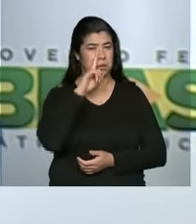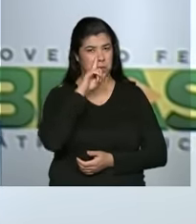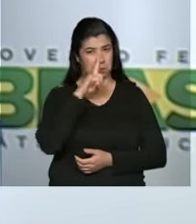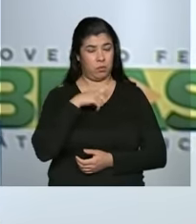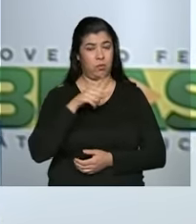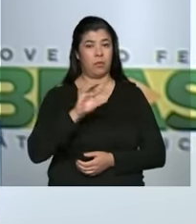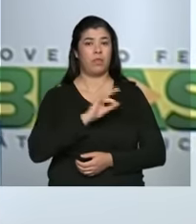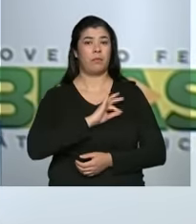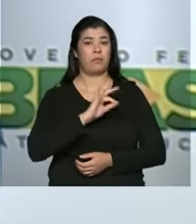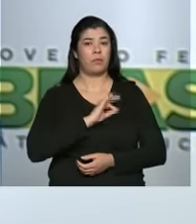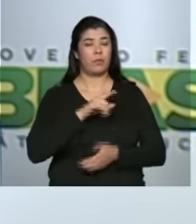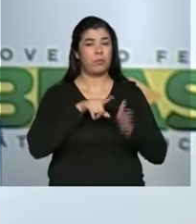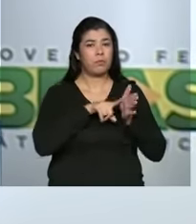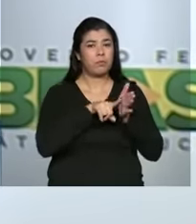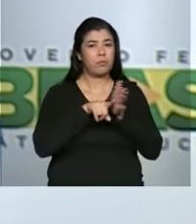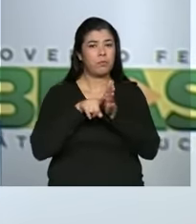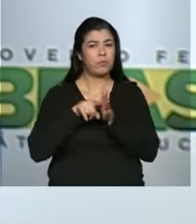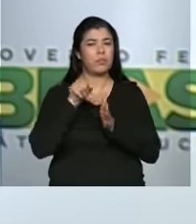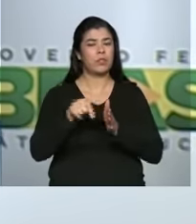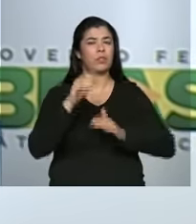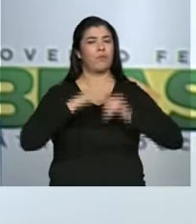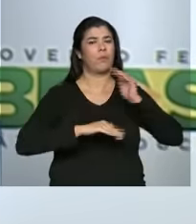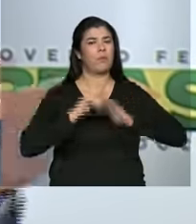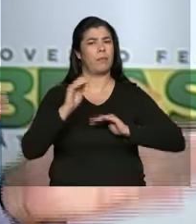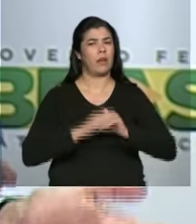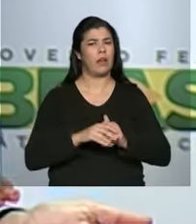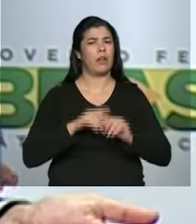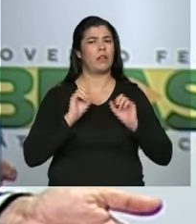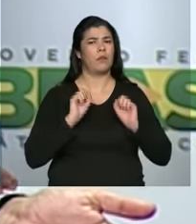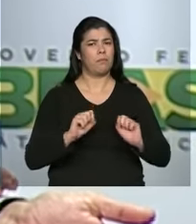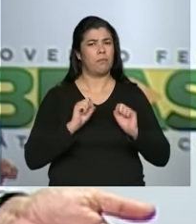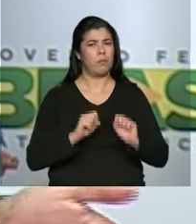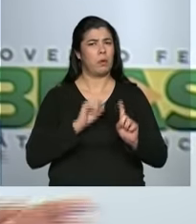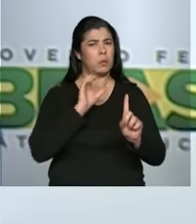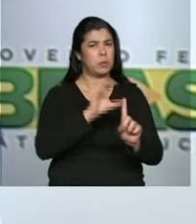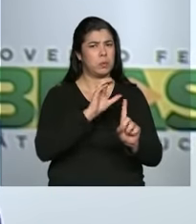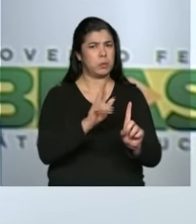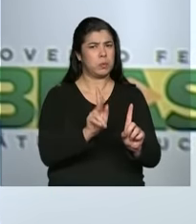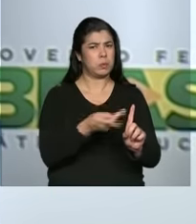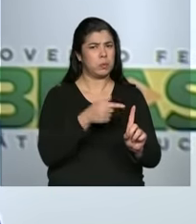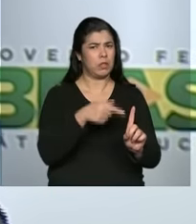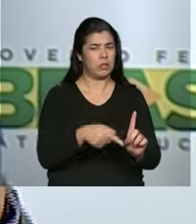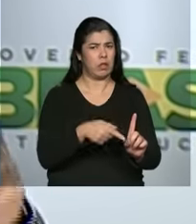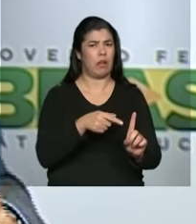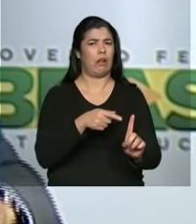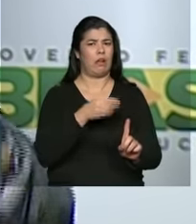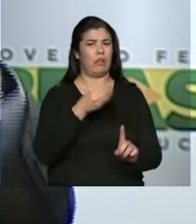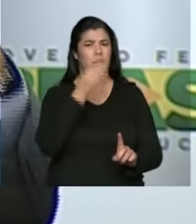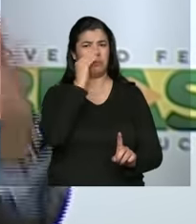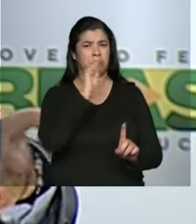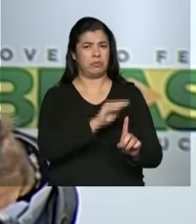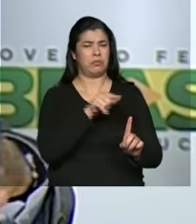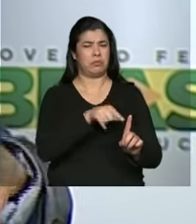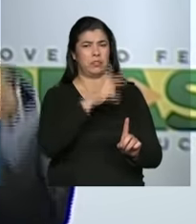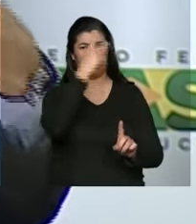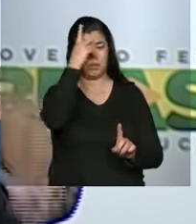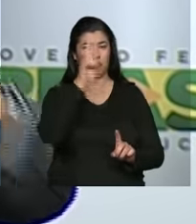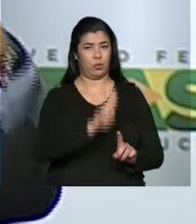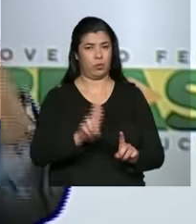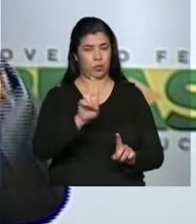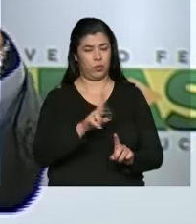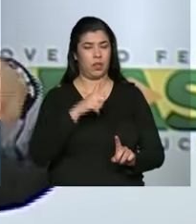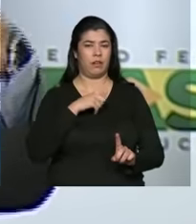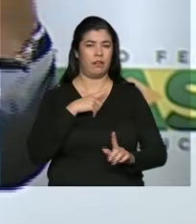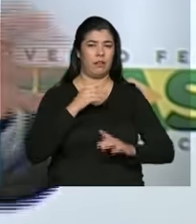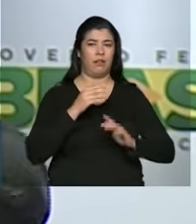investigação se aquilo é uma prática lesiva aqu é uma prática que pode ser tipificada como crime E aí a partir daí a proposição da ação